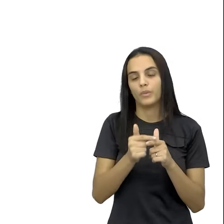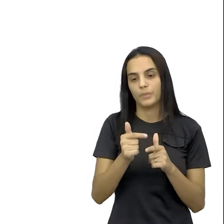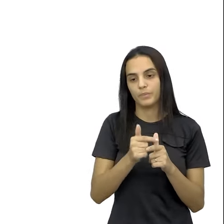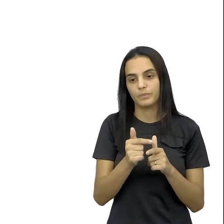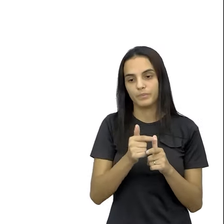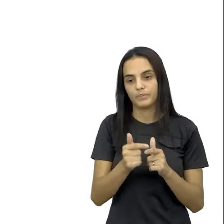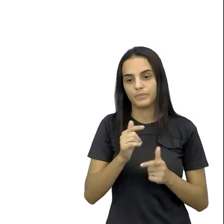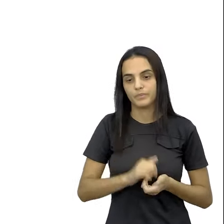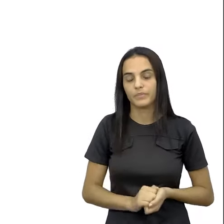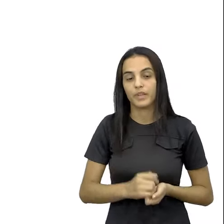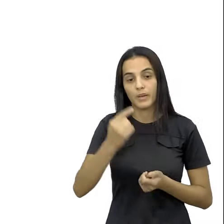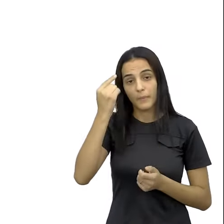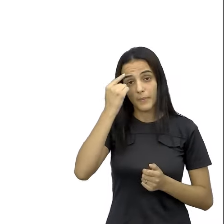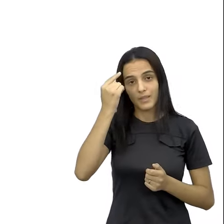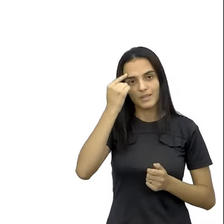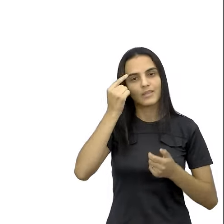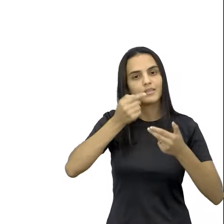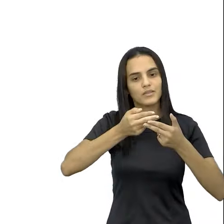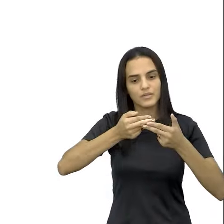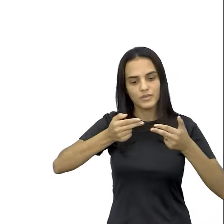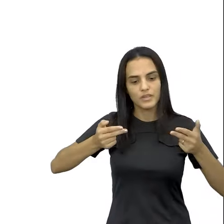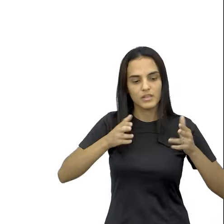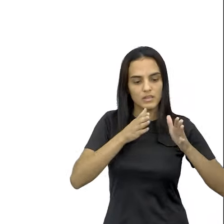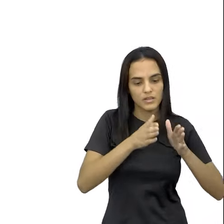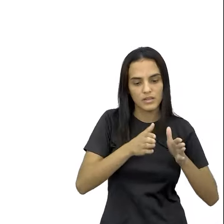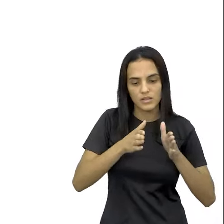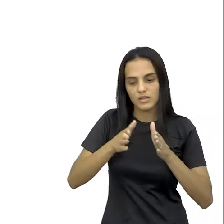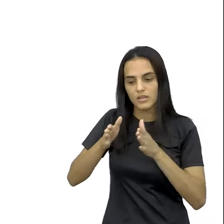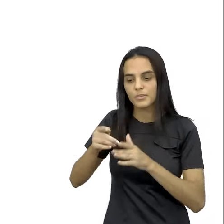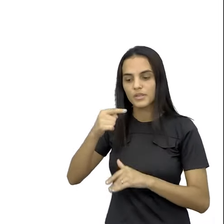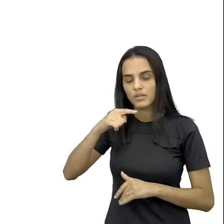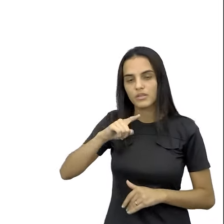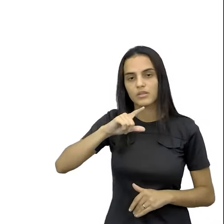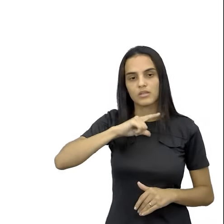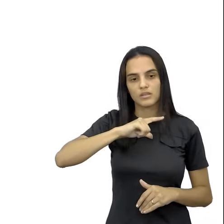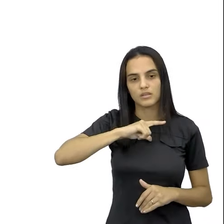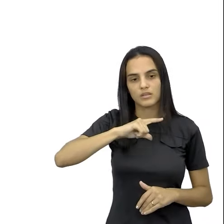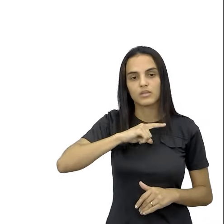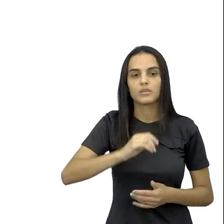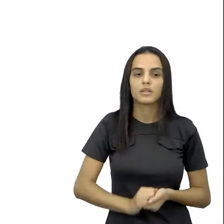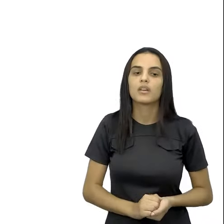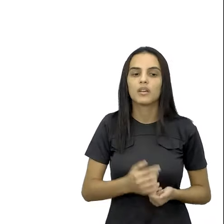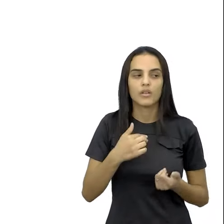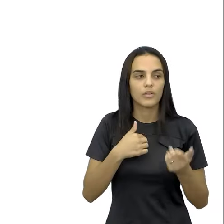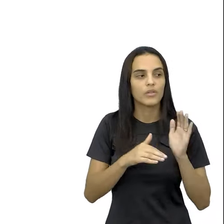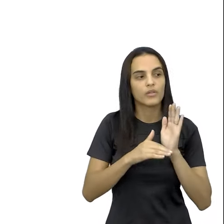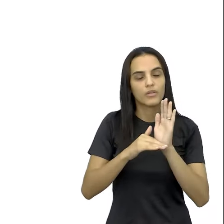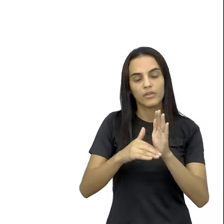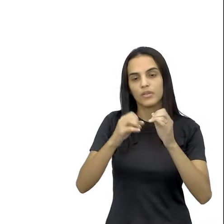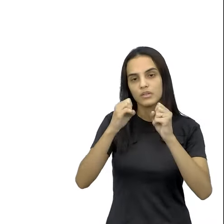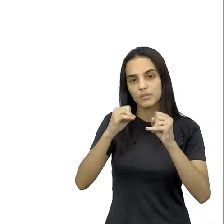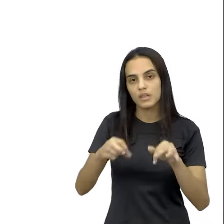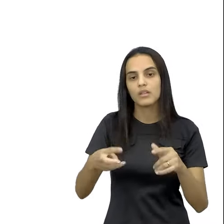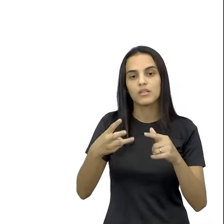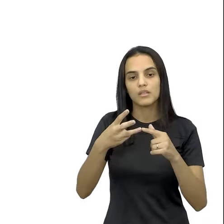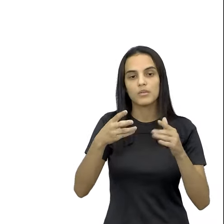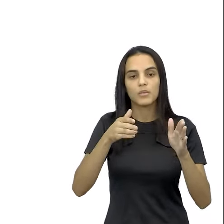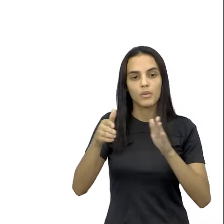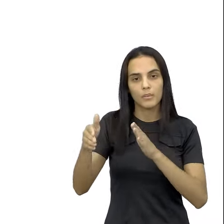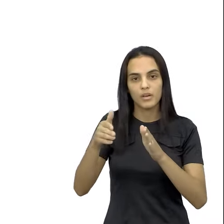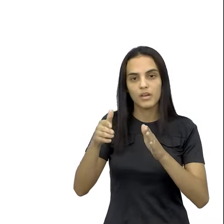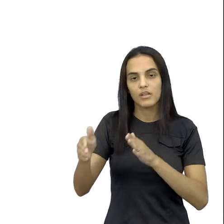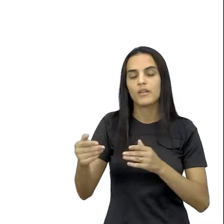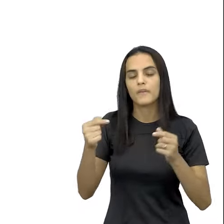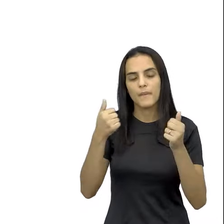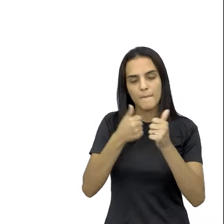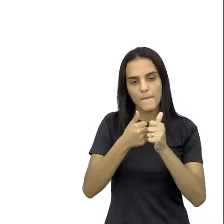problemas, tá? Pensando nessas várias etapas que nós temos aí, que aí eu vou abordar lá no terceiro momento, que aí fica bem